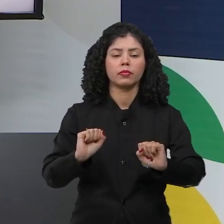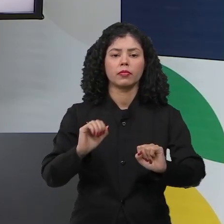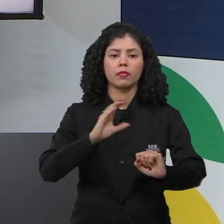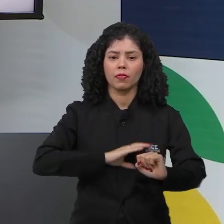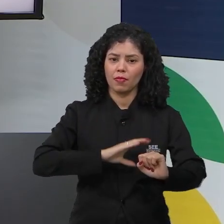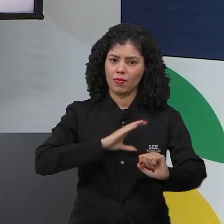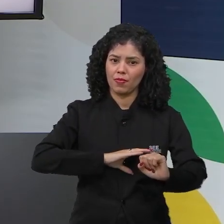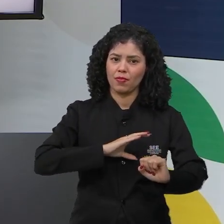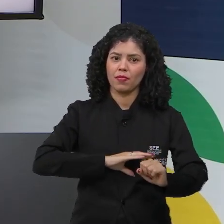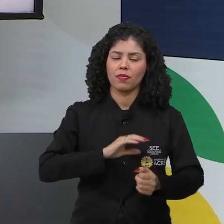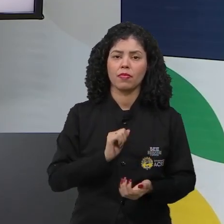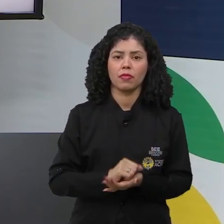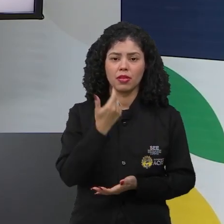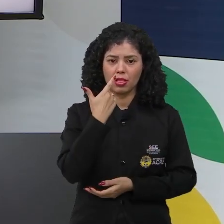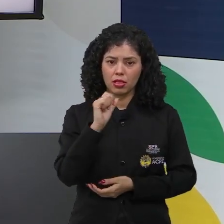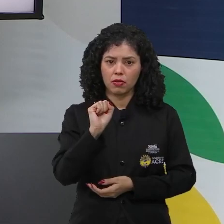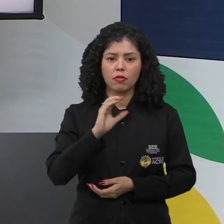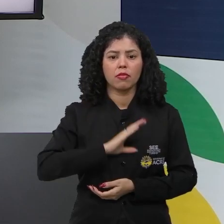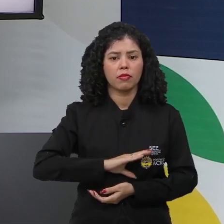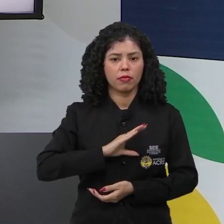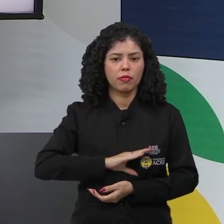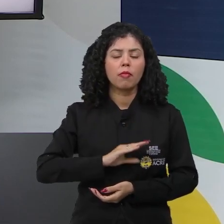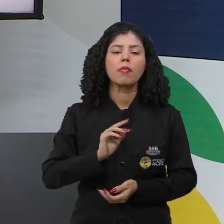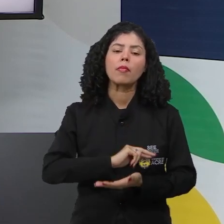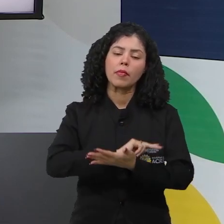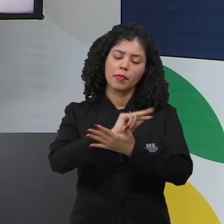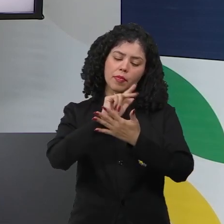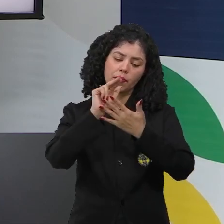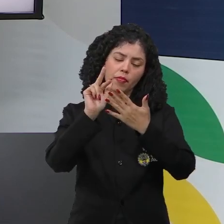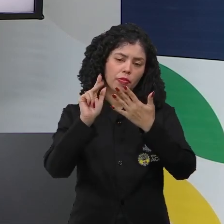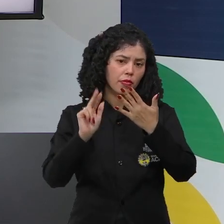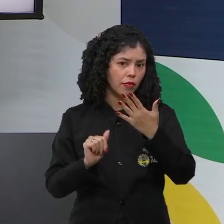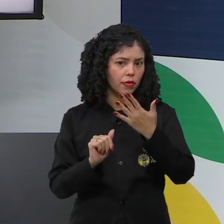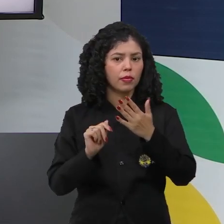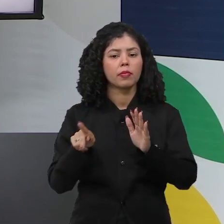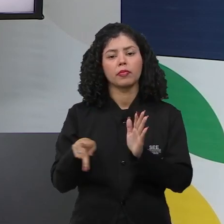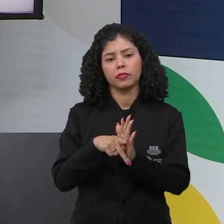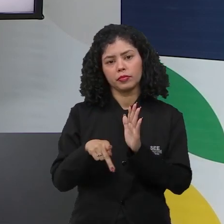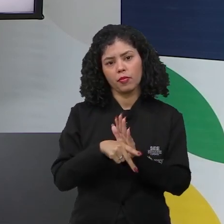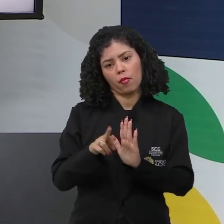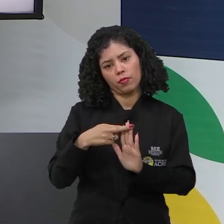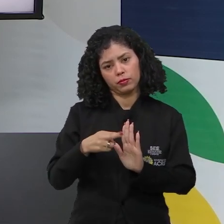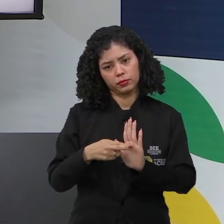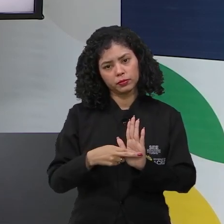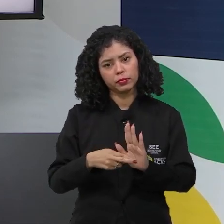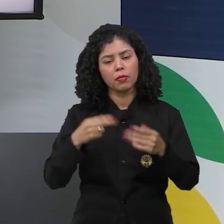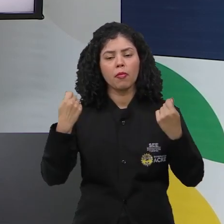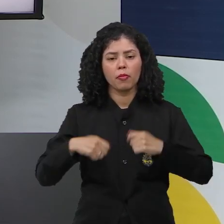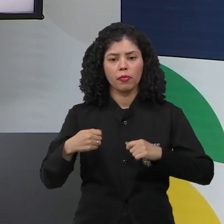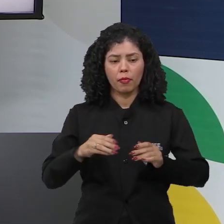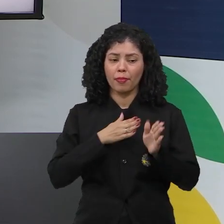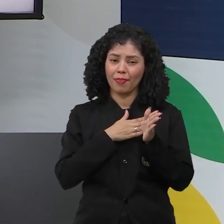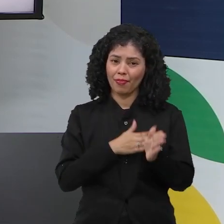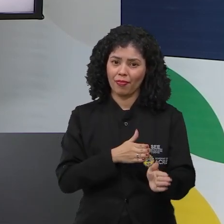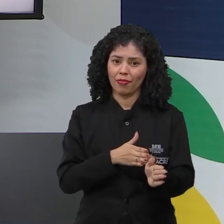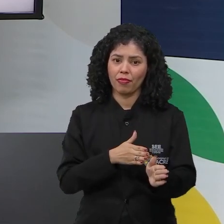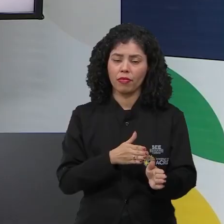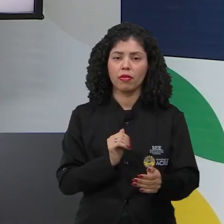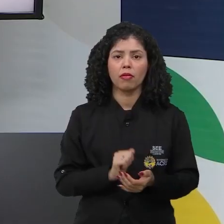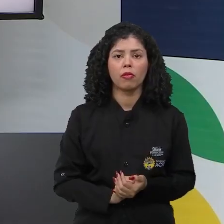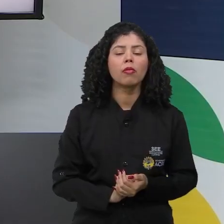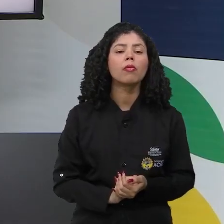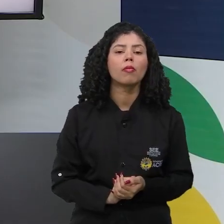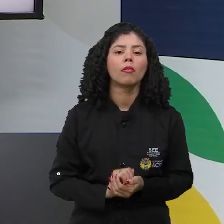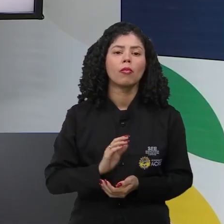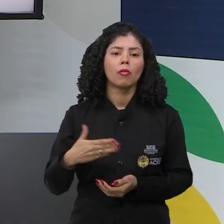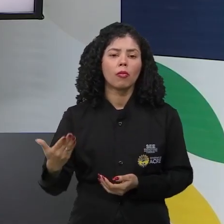tão complexa, porque nós temos variáveis regras que precisam ser seguidas. E quando